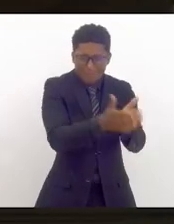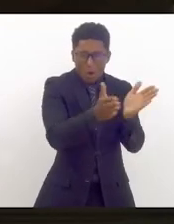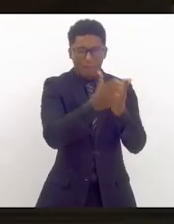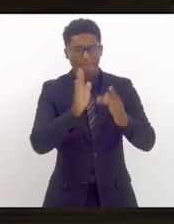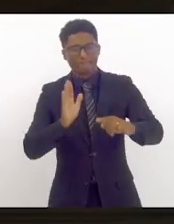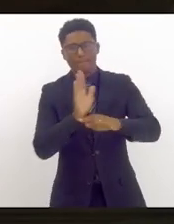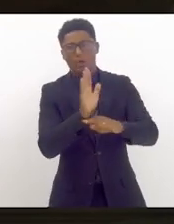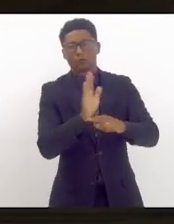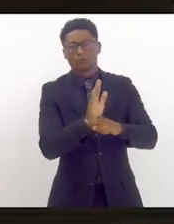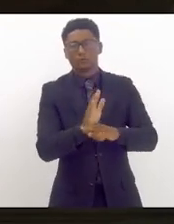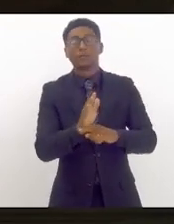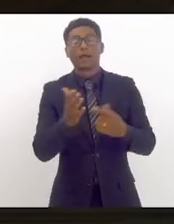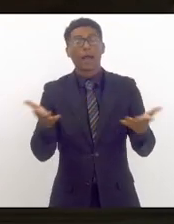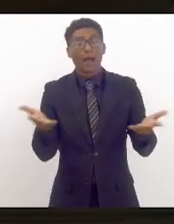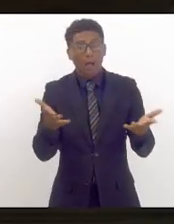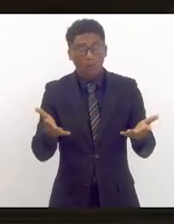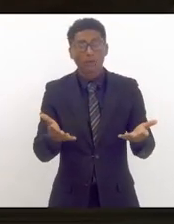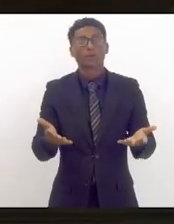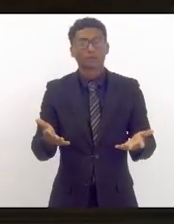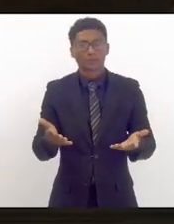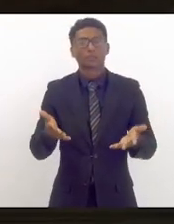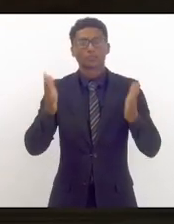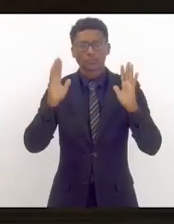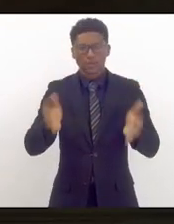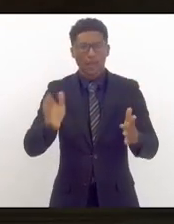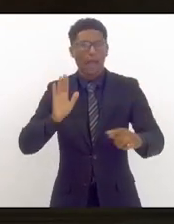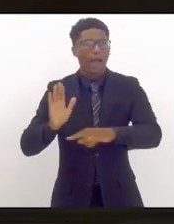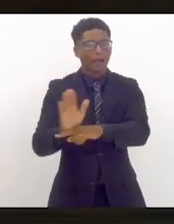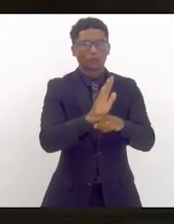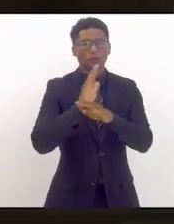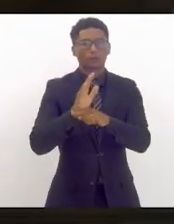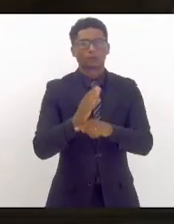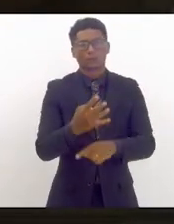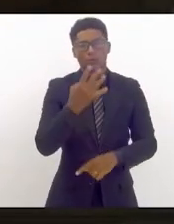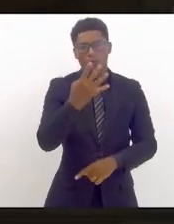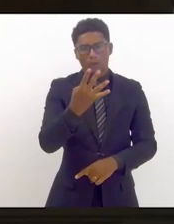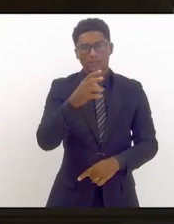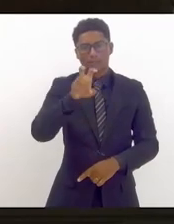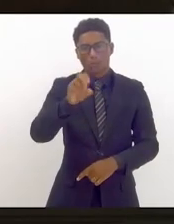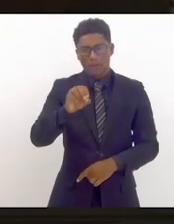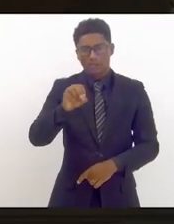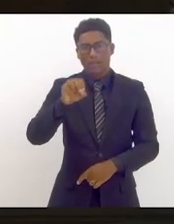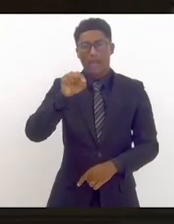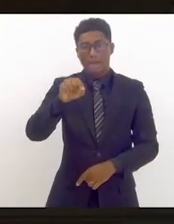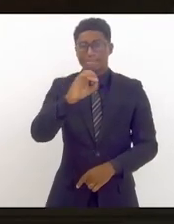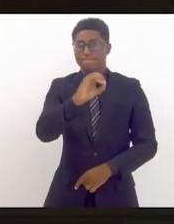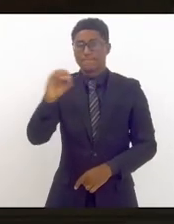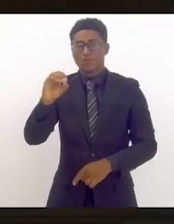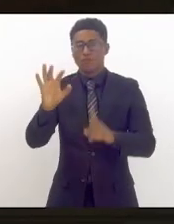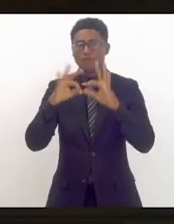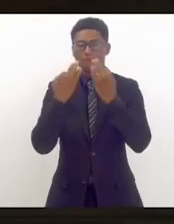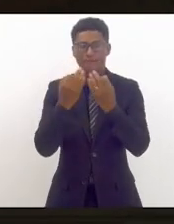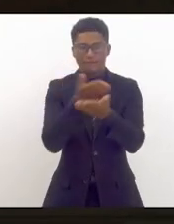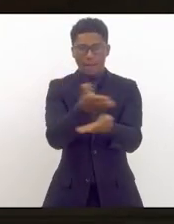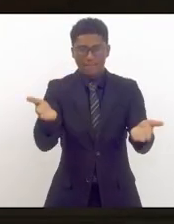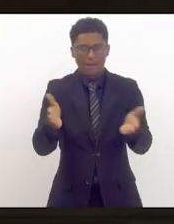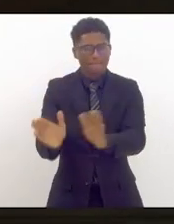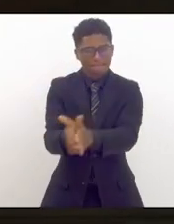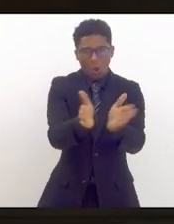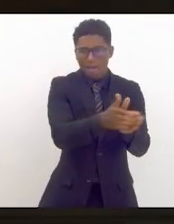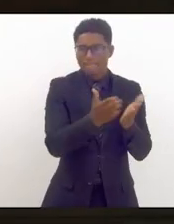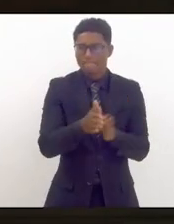de 455 mil famílias em situação de vulnerabilidade, injetando mais